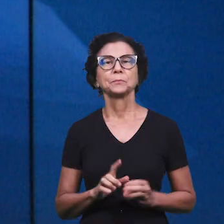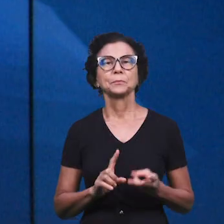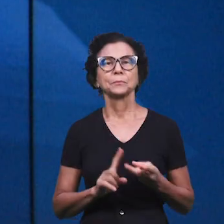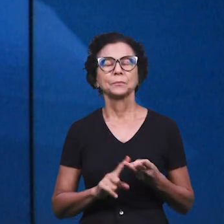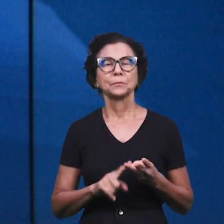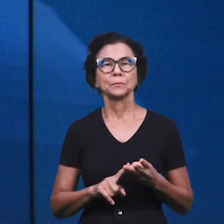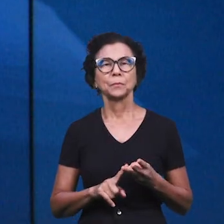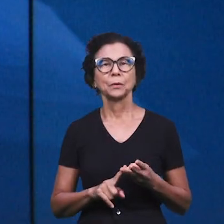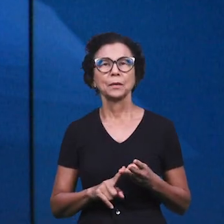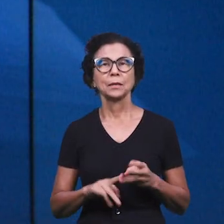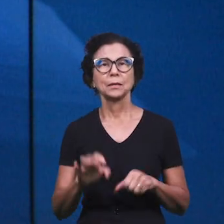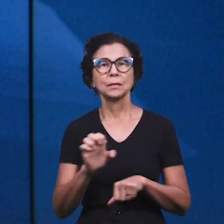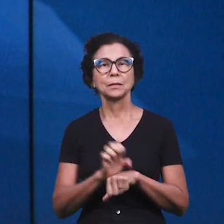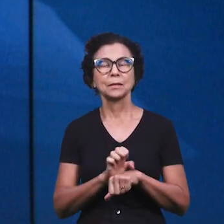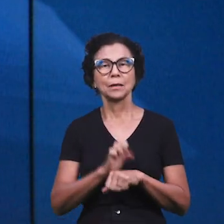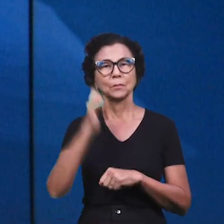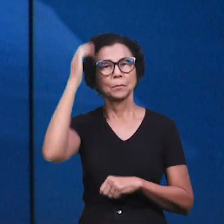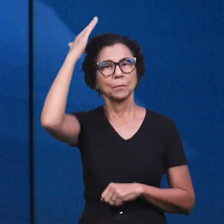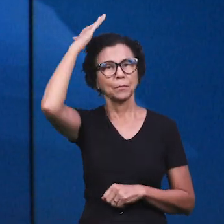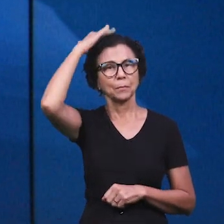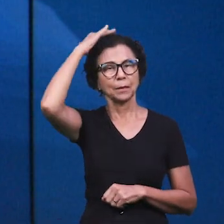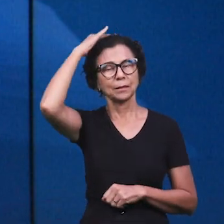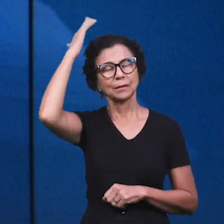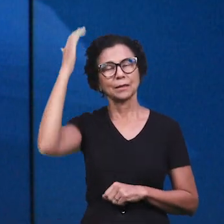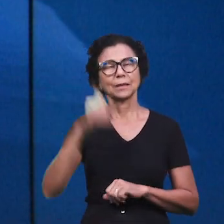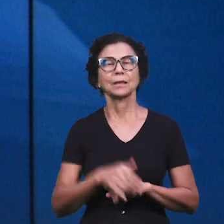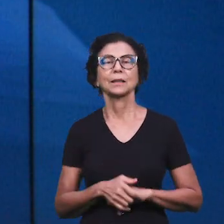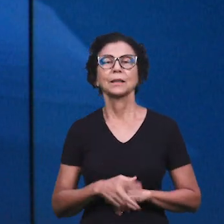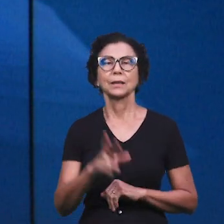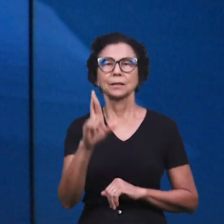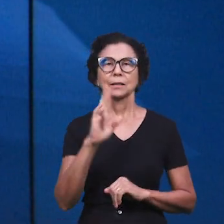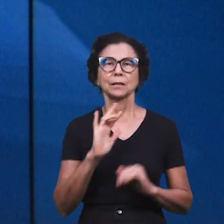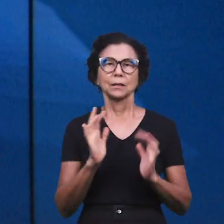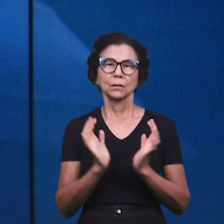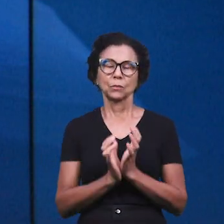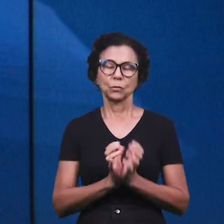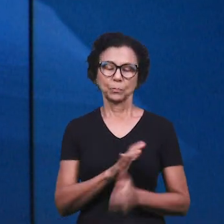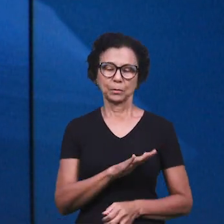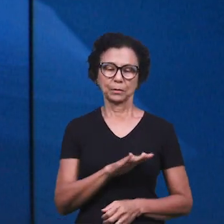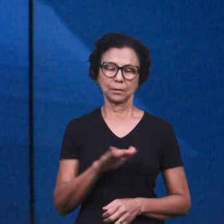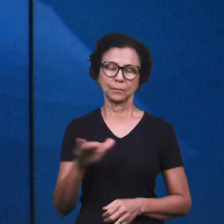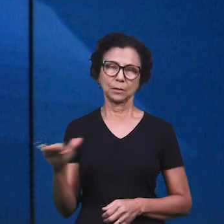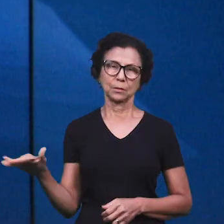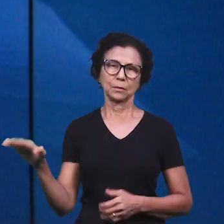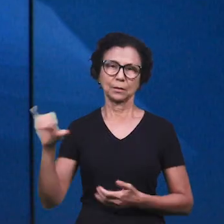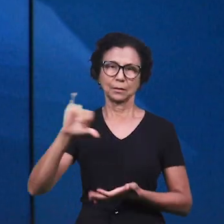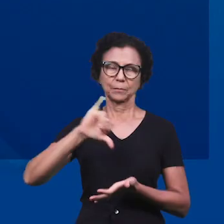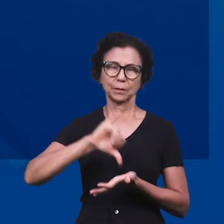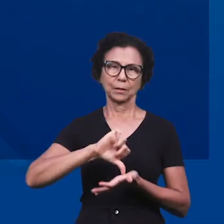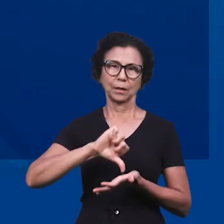lá da capital do Paraná, em Curitiba, dando também uma resposta. Vamos aos 3 vídeos em sequência.